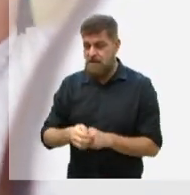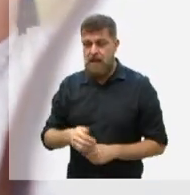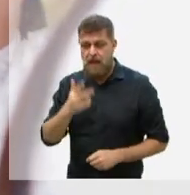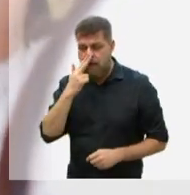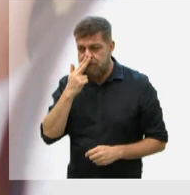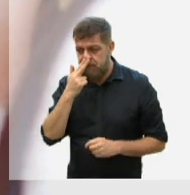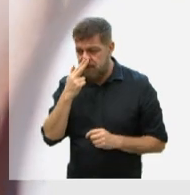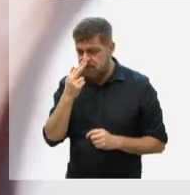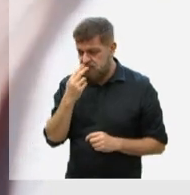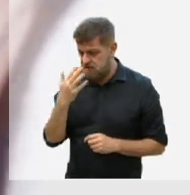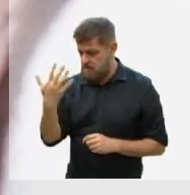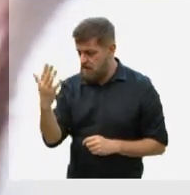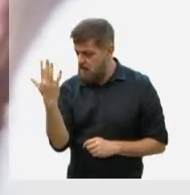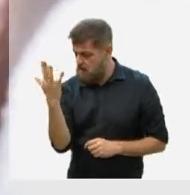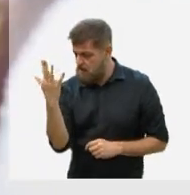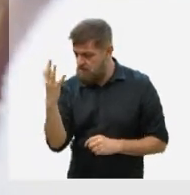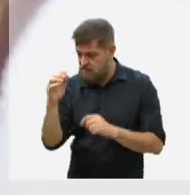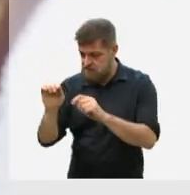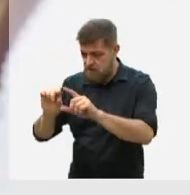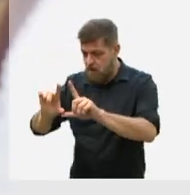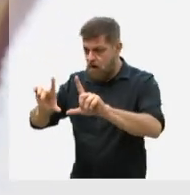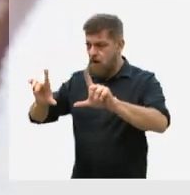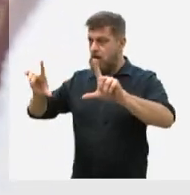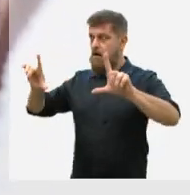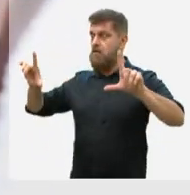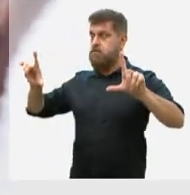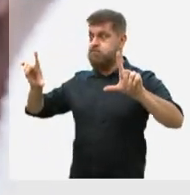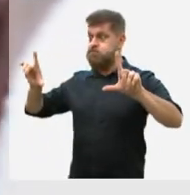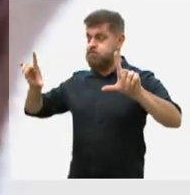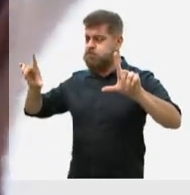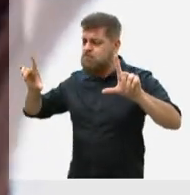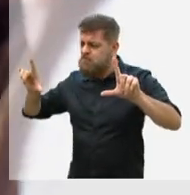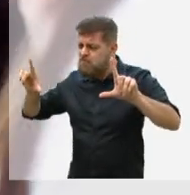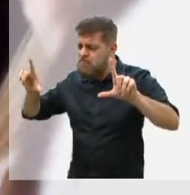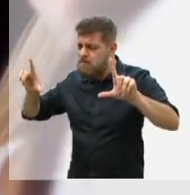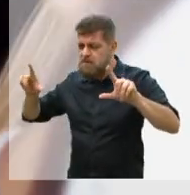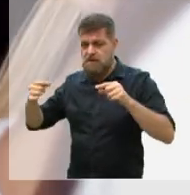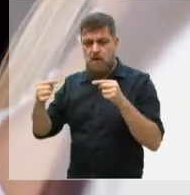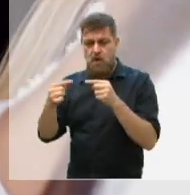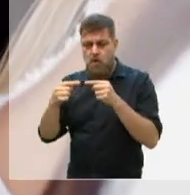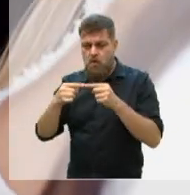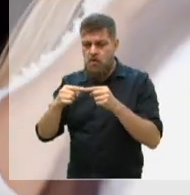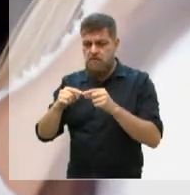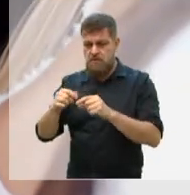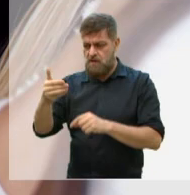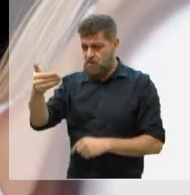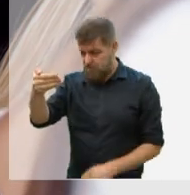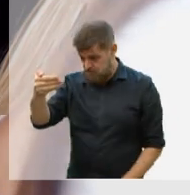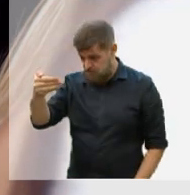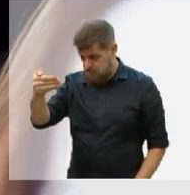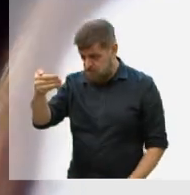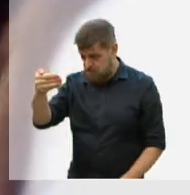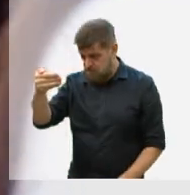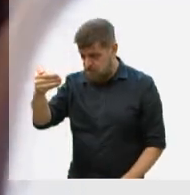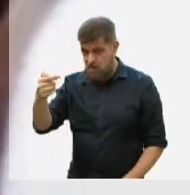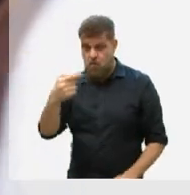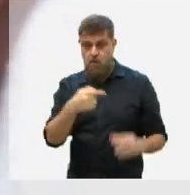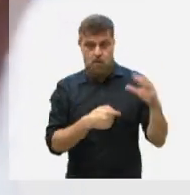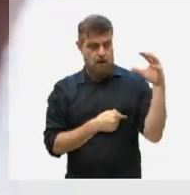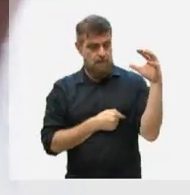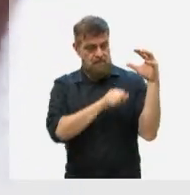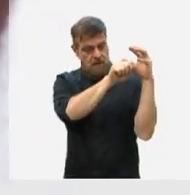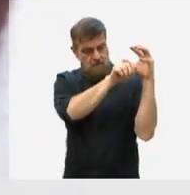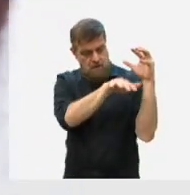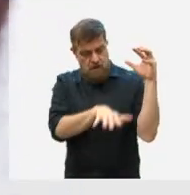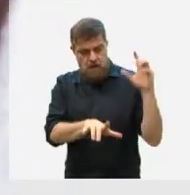imagem é transmitida ali, você aumenta a sua imagem. Então tem tudo a ver o espelho côncavo da maquiagem com a antena